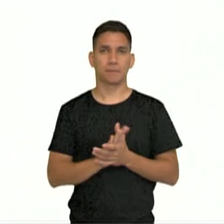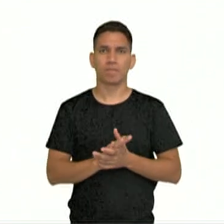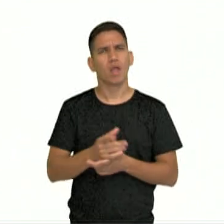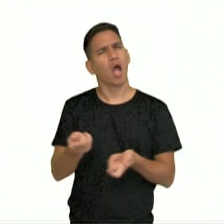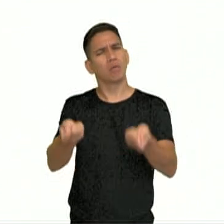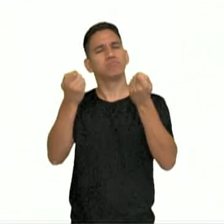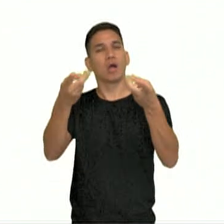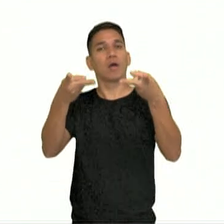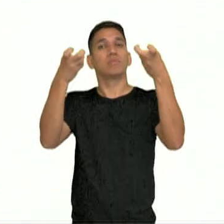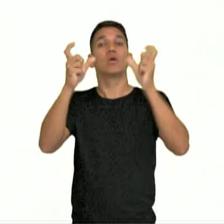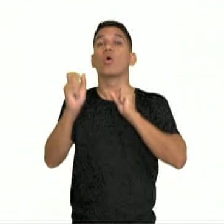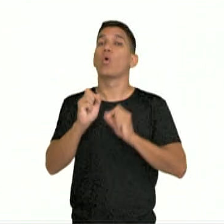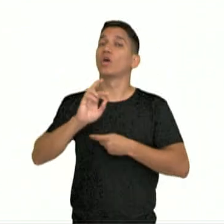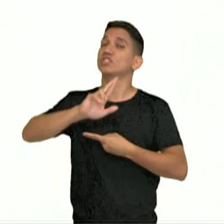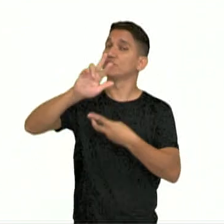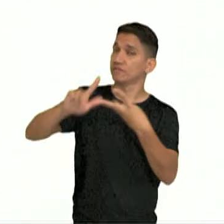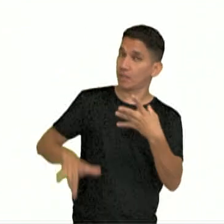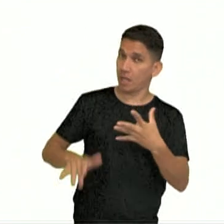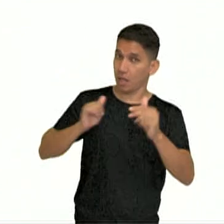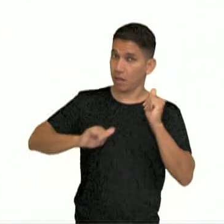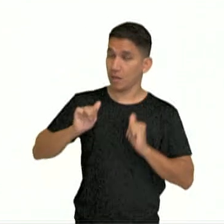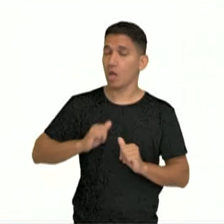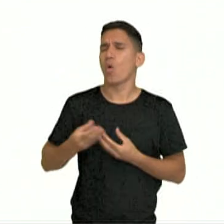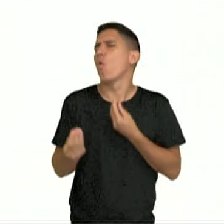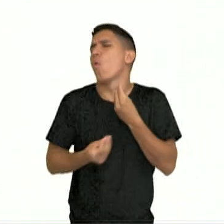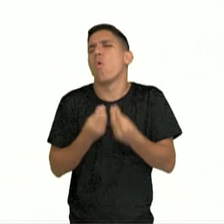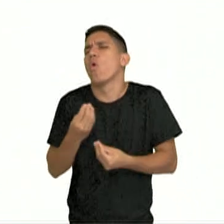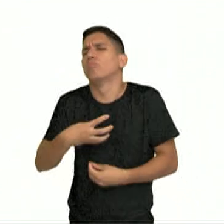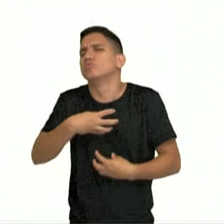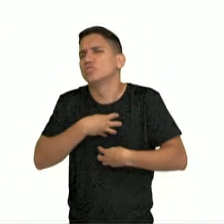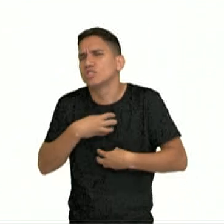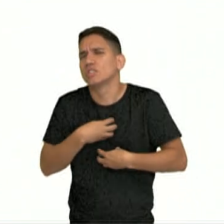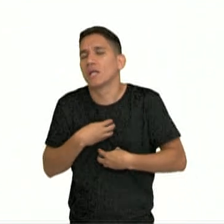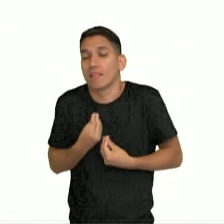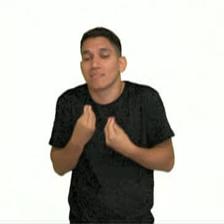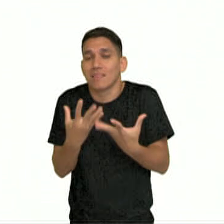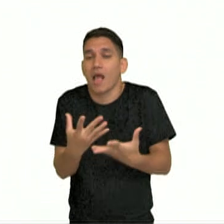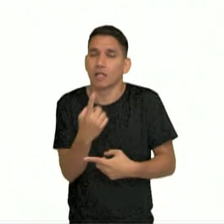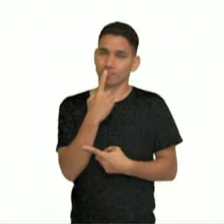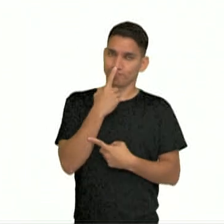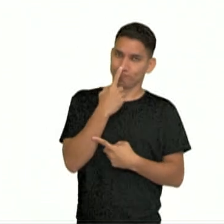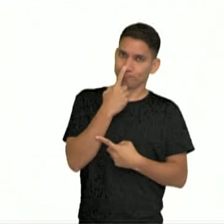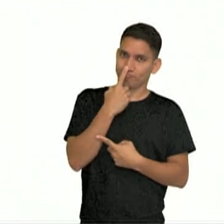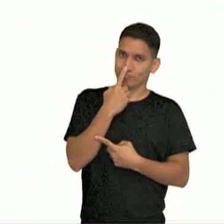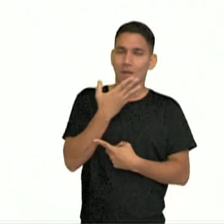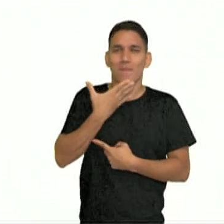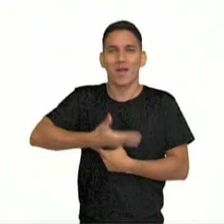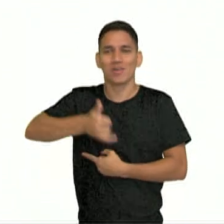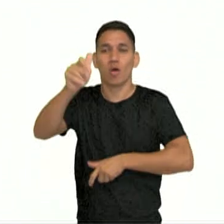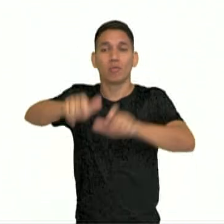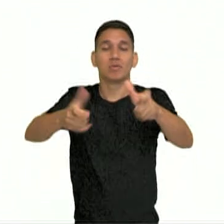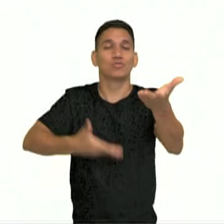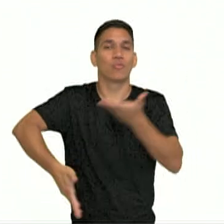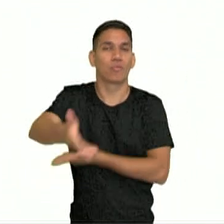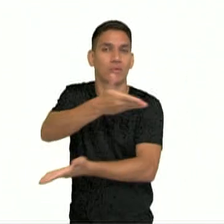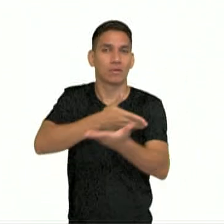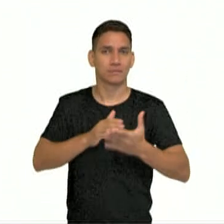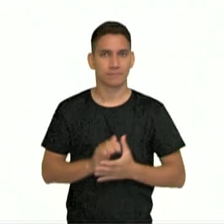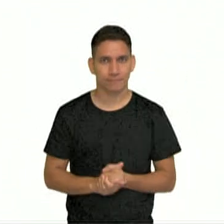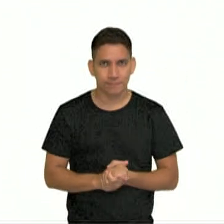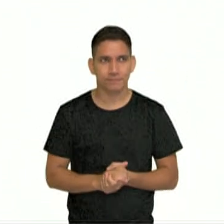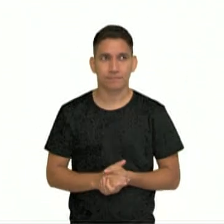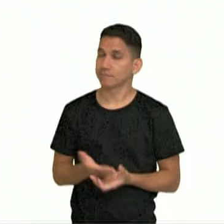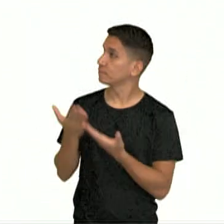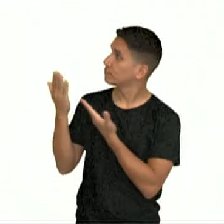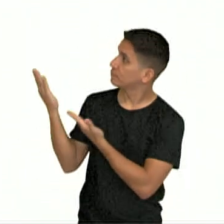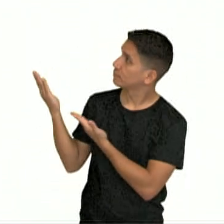diferentes artistas utilizam para humanizar as relações entre as pessoas. Aqui nós temos,